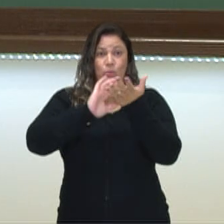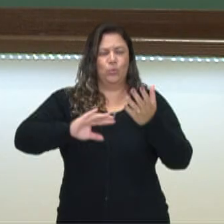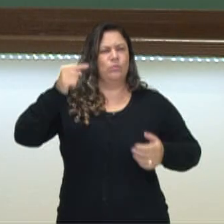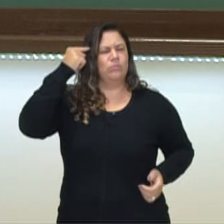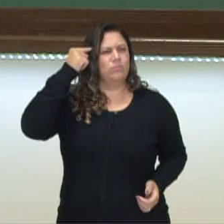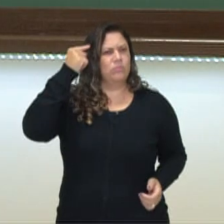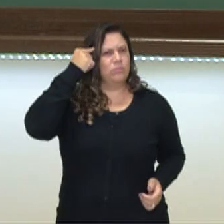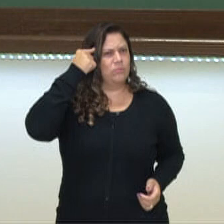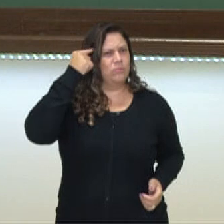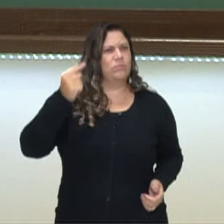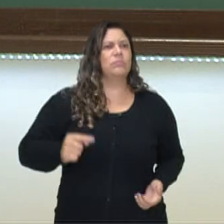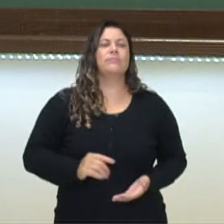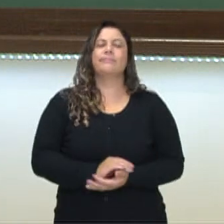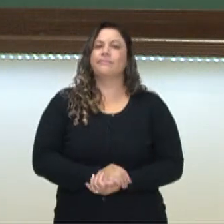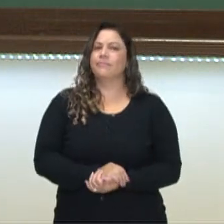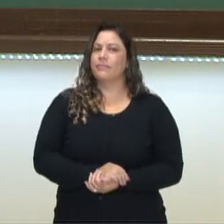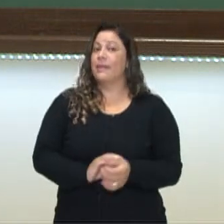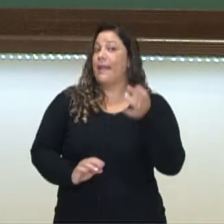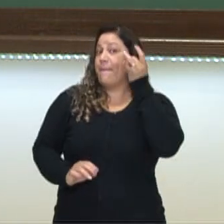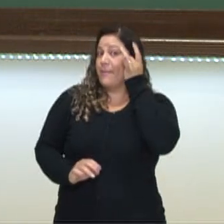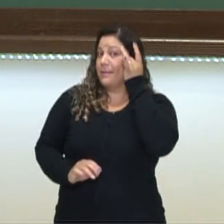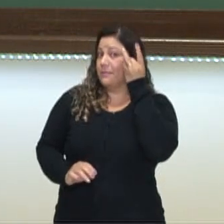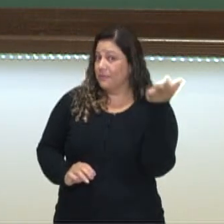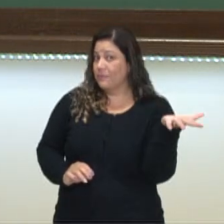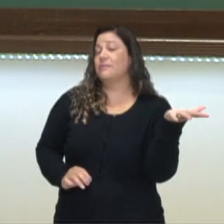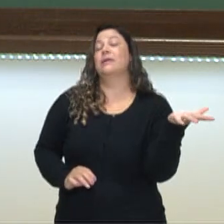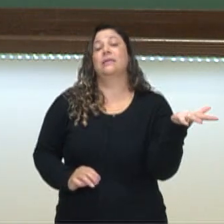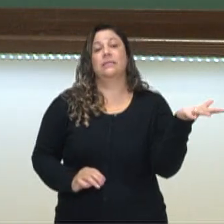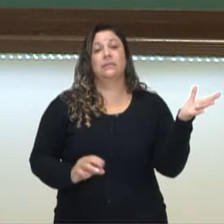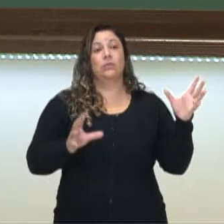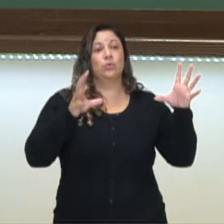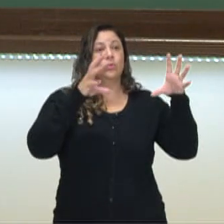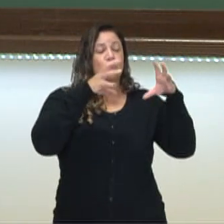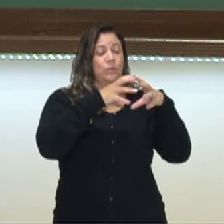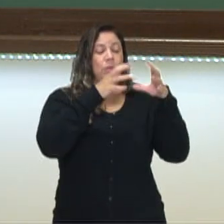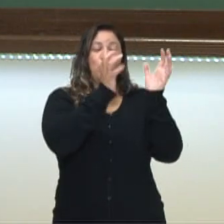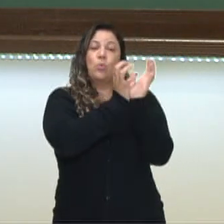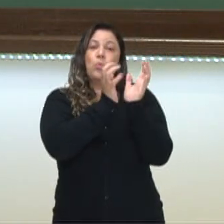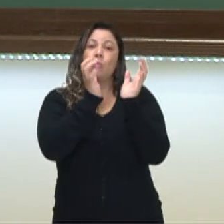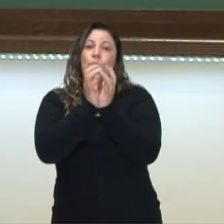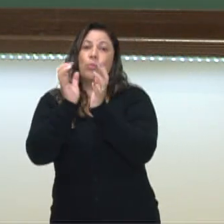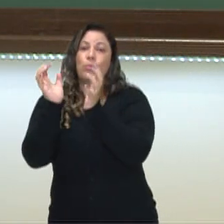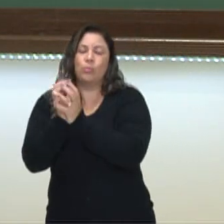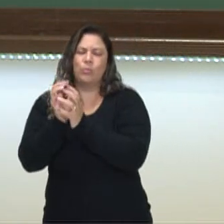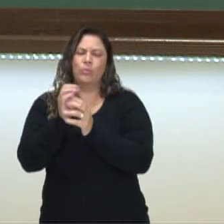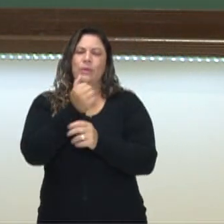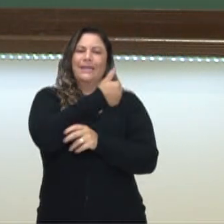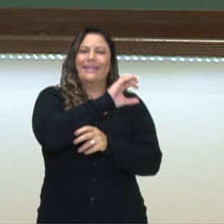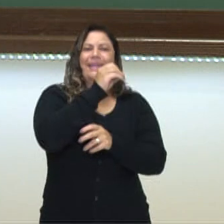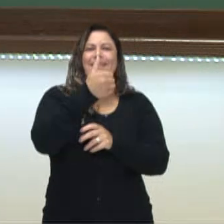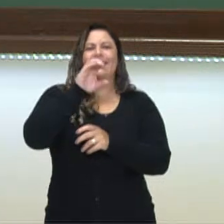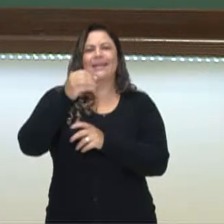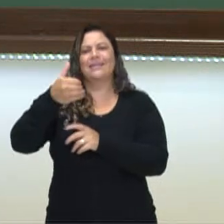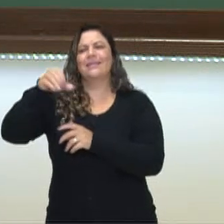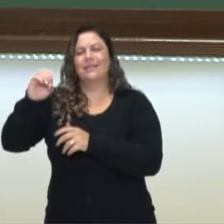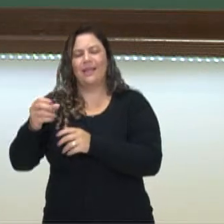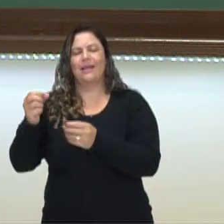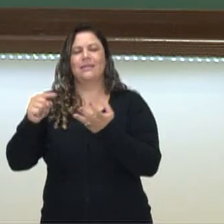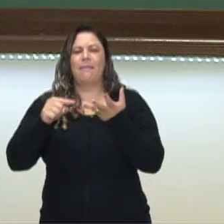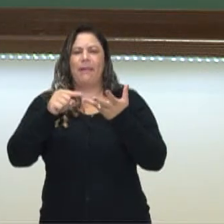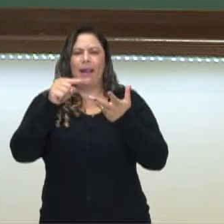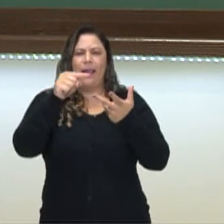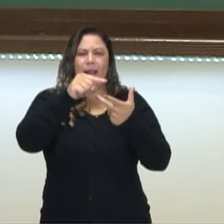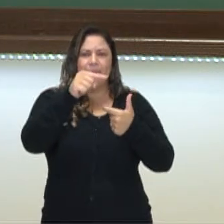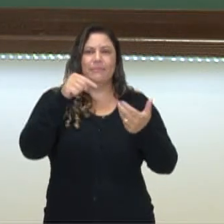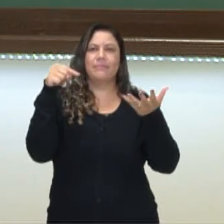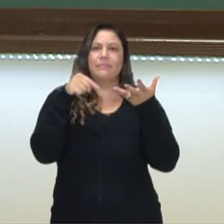mental aqui. É mais fácil eu fazer grupos de 10, porque não é mais fácil eu contar 10 mais 10 mais 10 mais